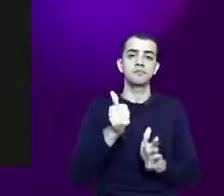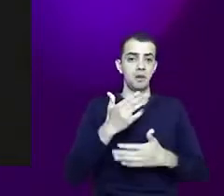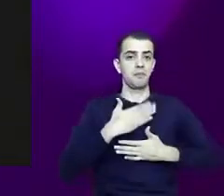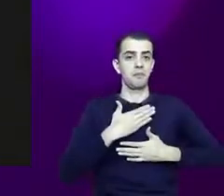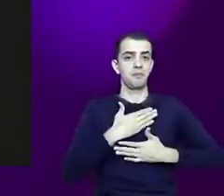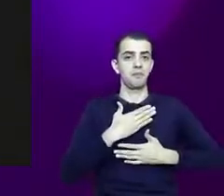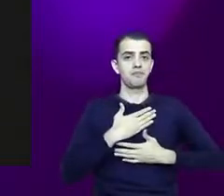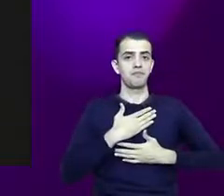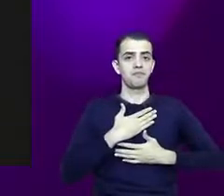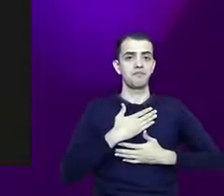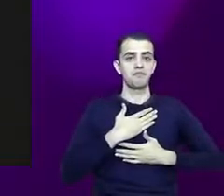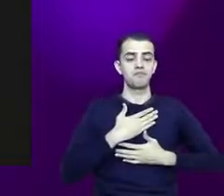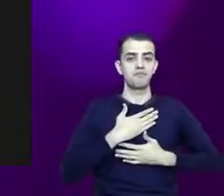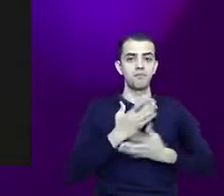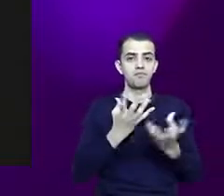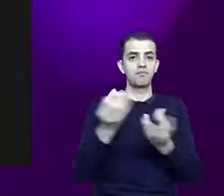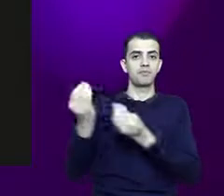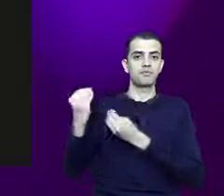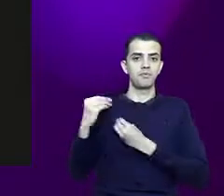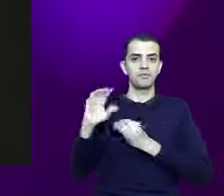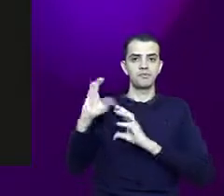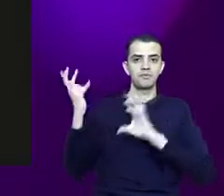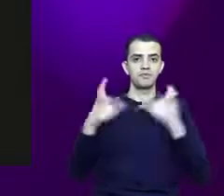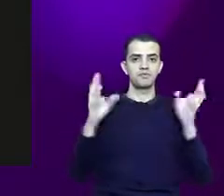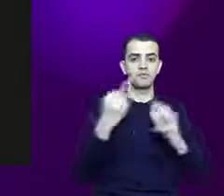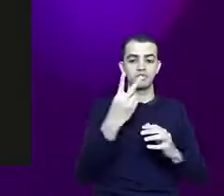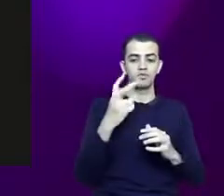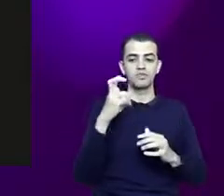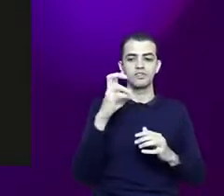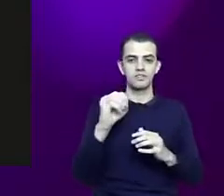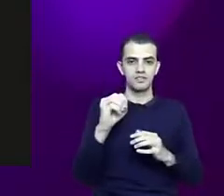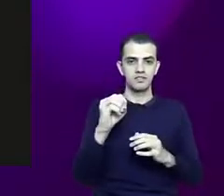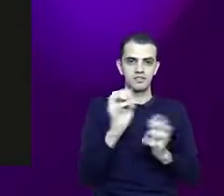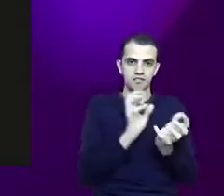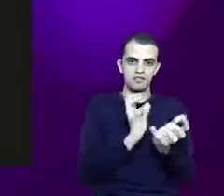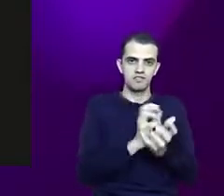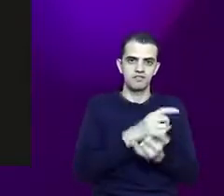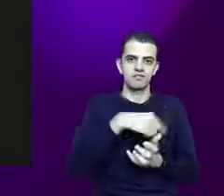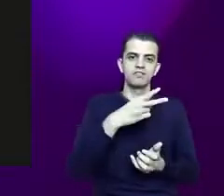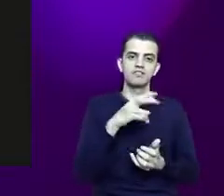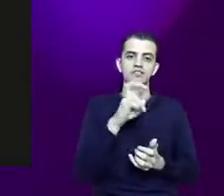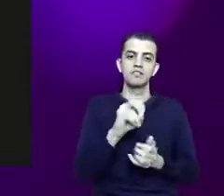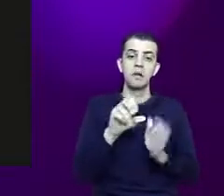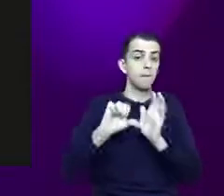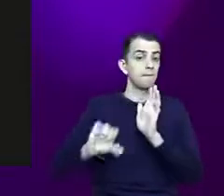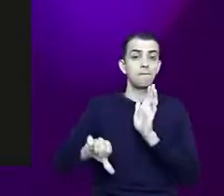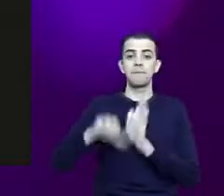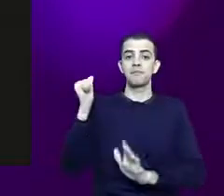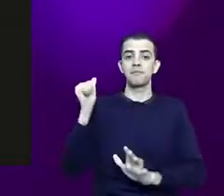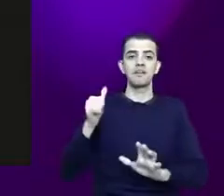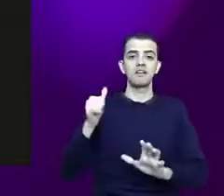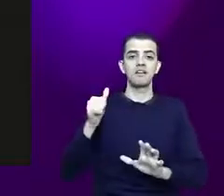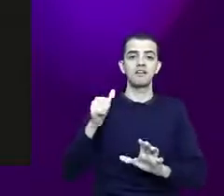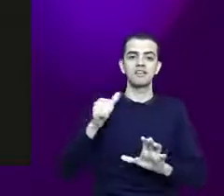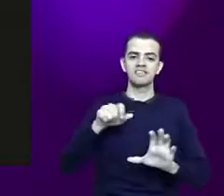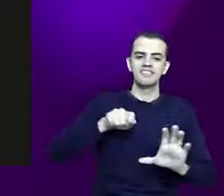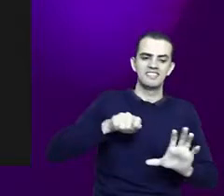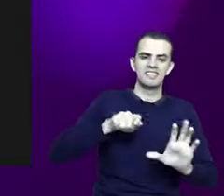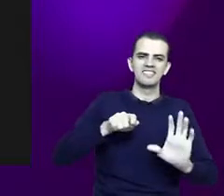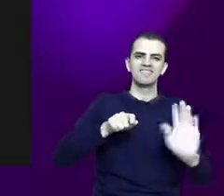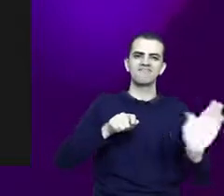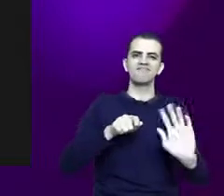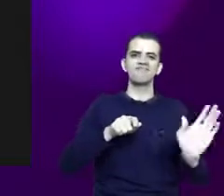com bastante caso, nós estamos com 250 casos aqui, o grupo, eu pus parafuso. Esse aí eu não confiei,